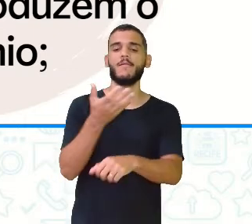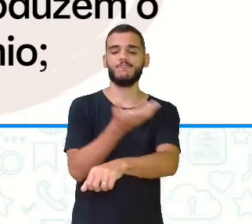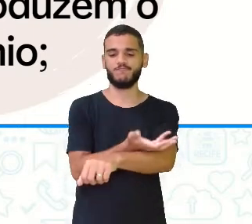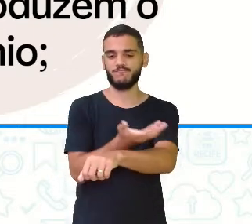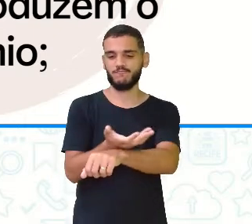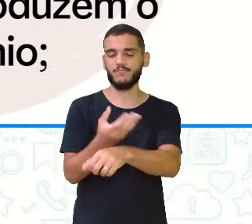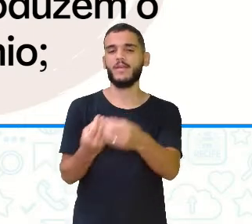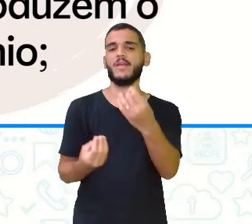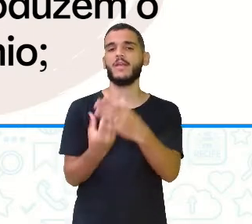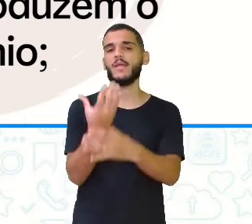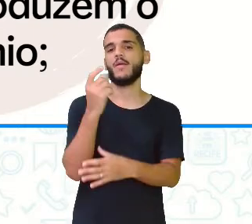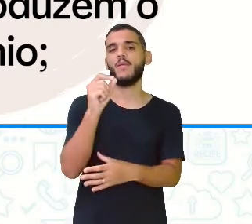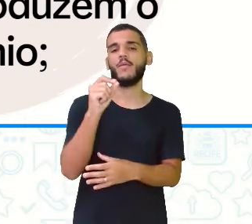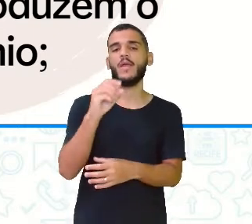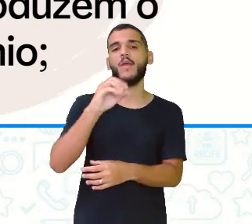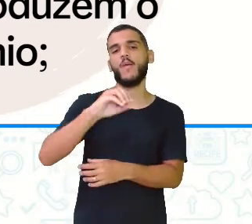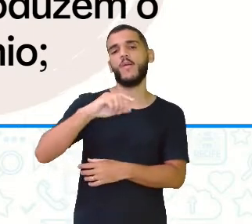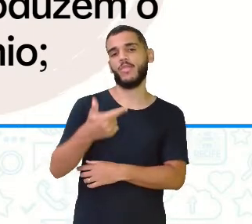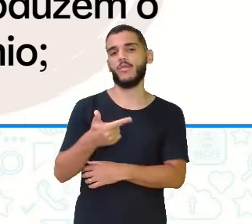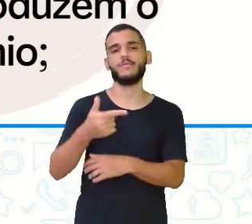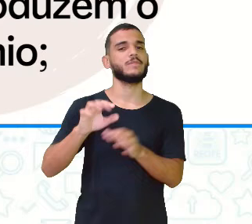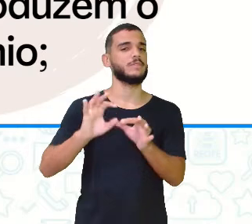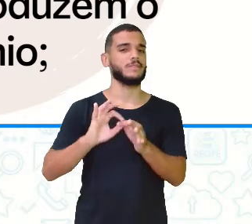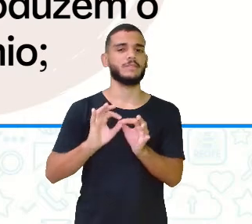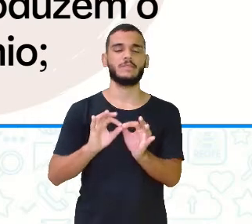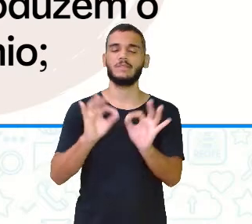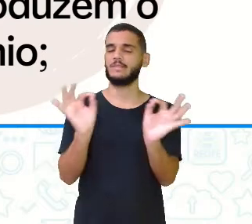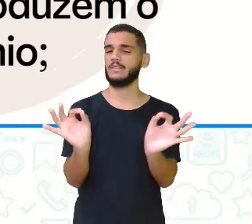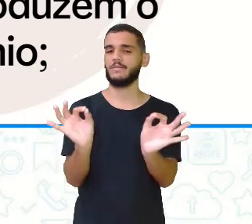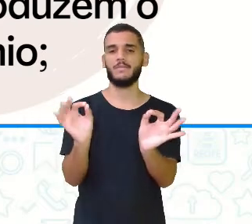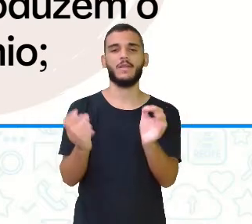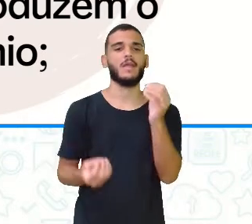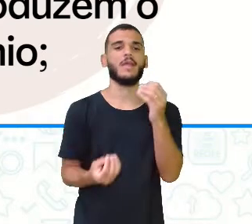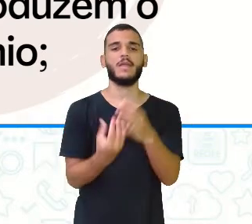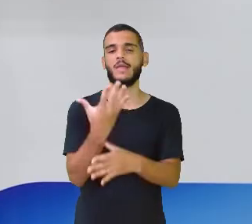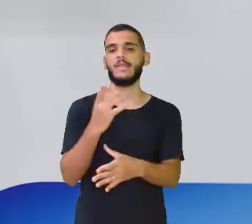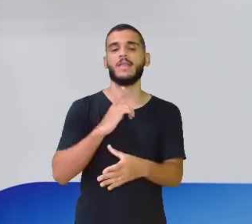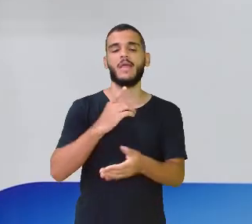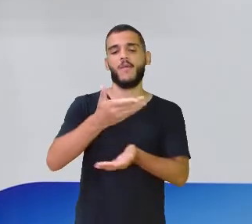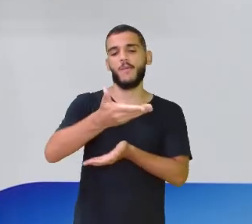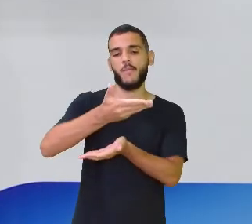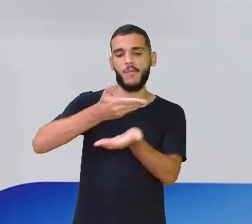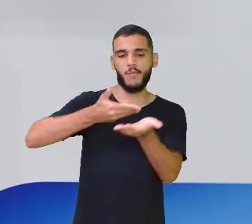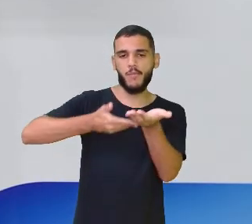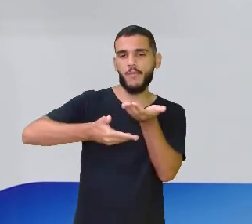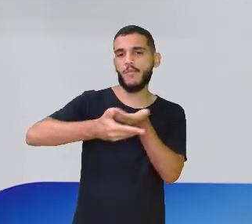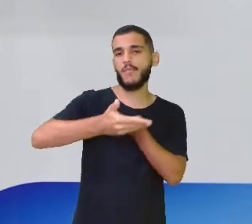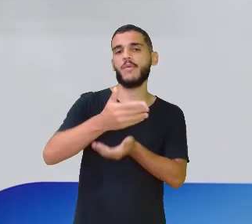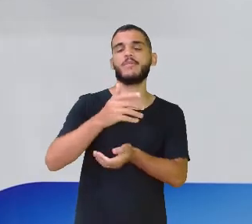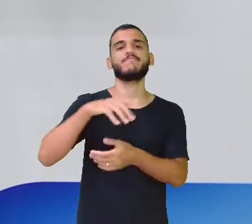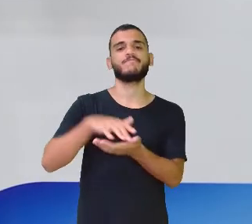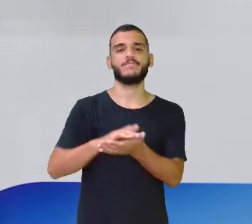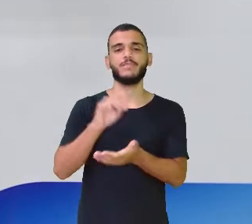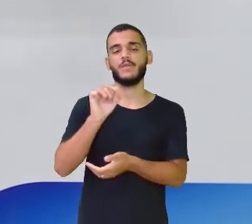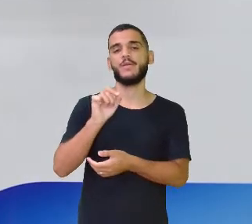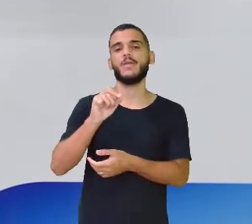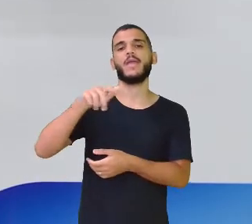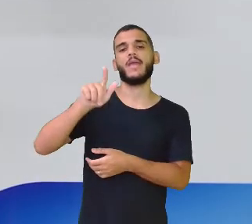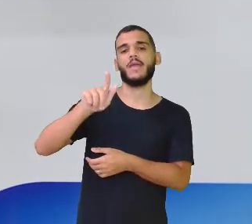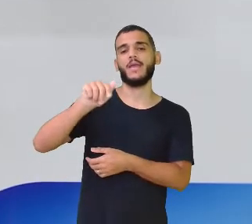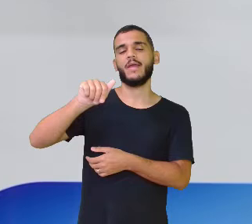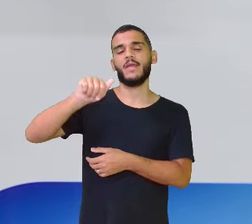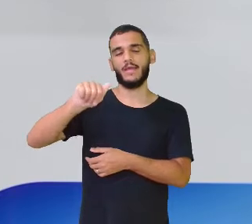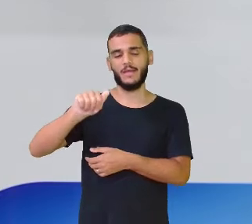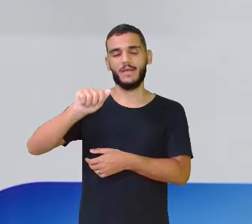vegetais produzem o seu oxigênio. Eles produzem o oxigênio e fazem a troca do gás carbônico que está aqui solto no